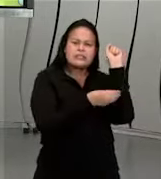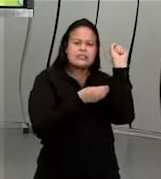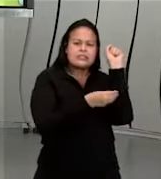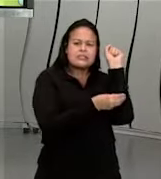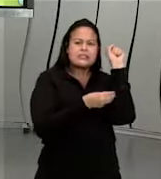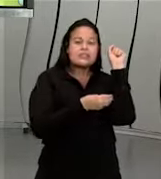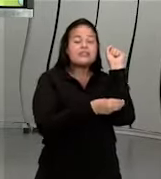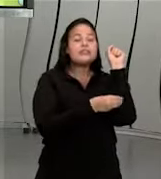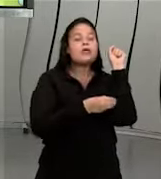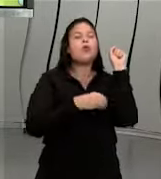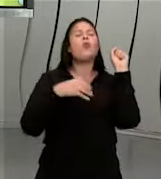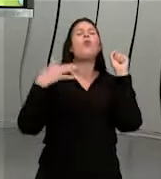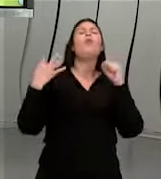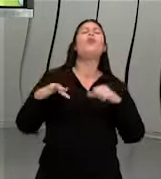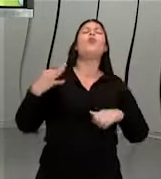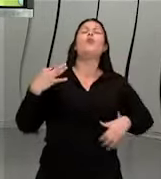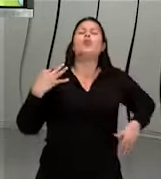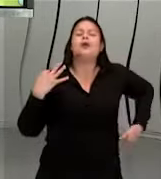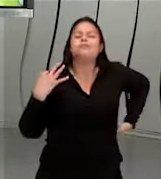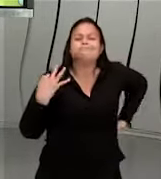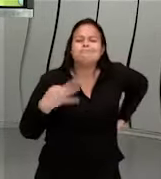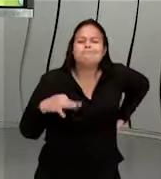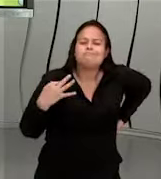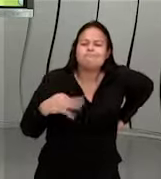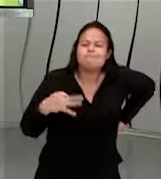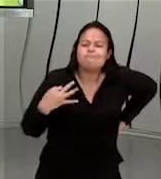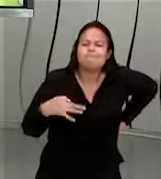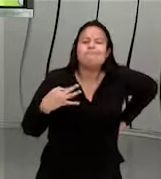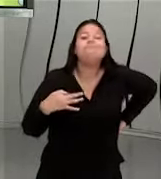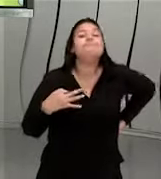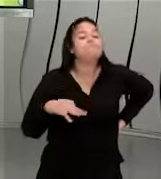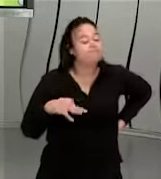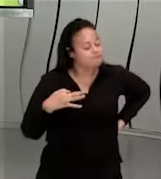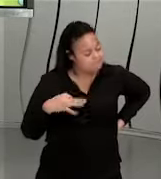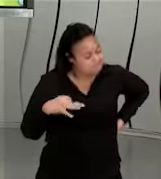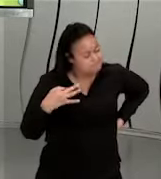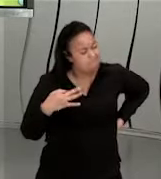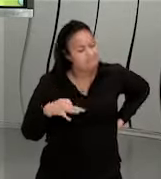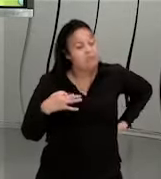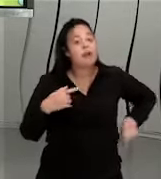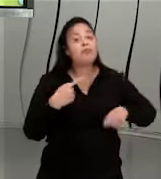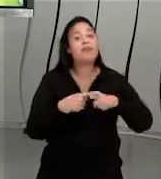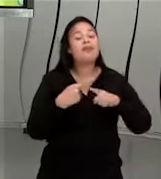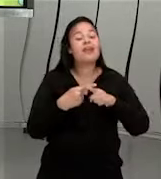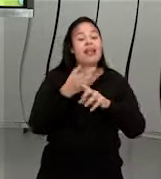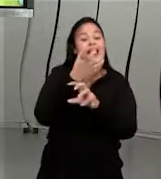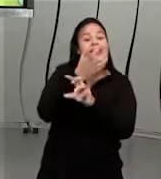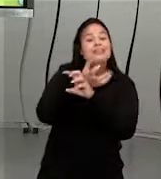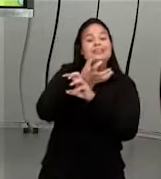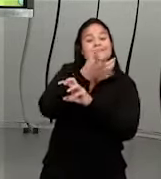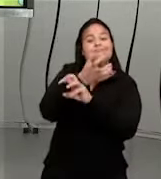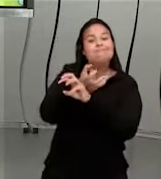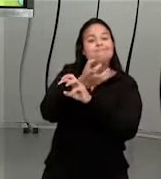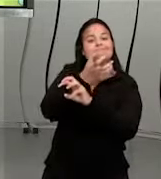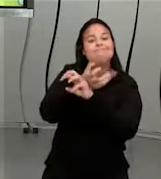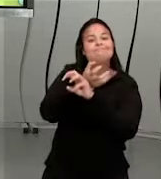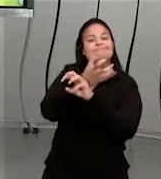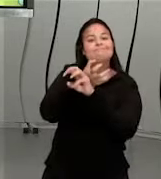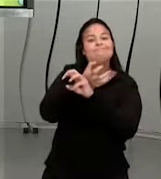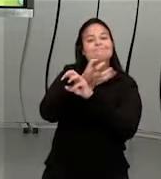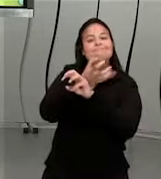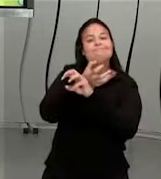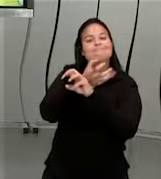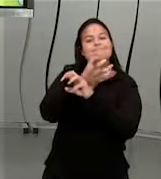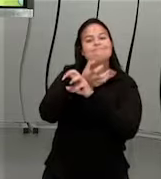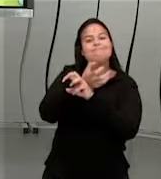pode começar a ter dores de coluna. Por quê? Ela começa a ter maior contato do osso com osso, né?